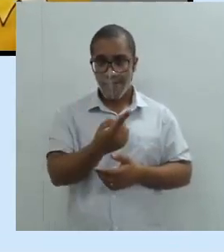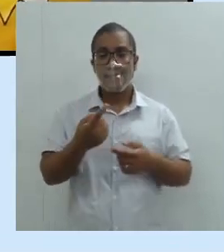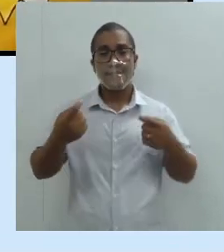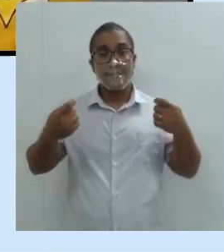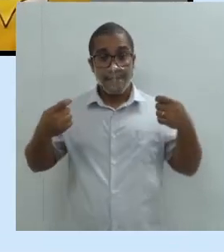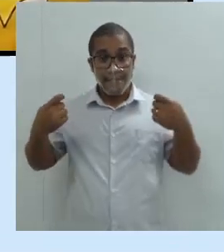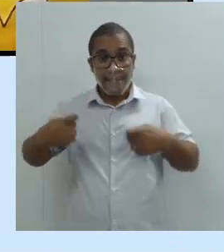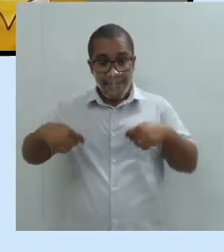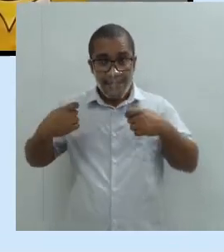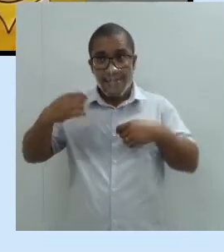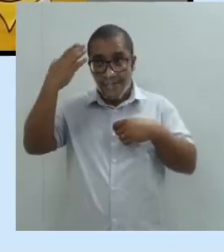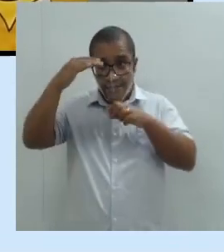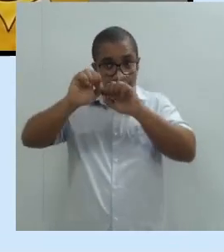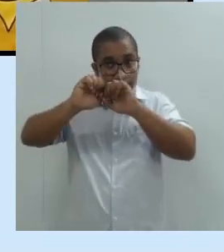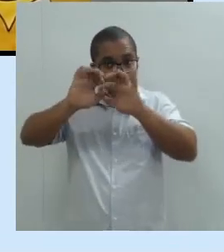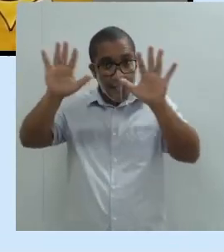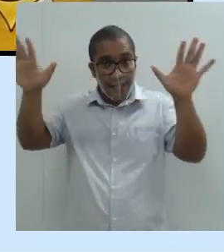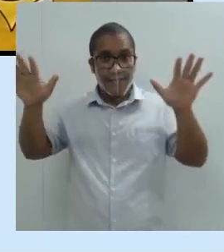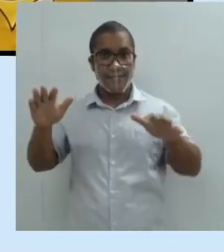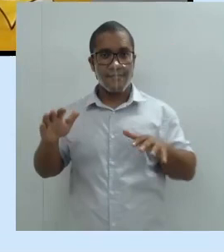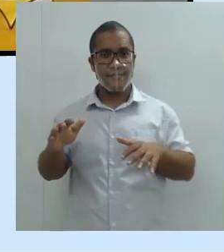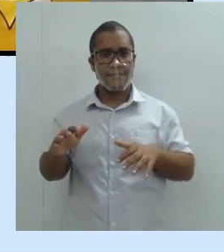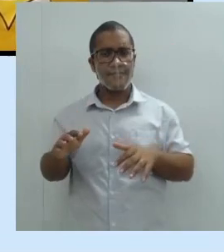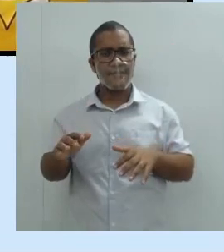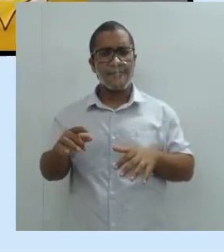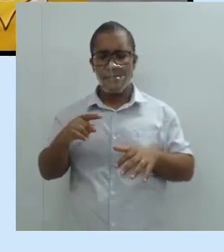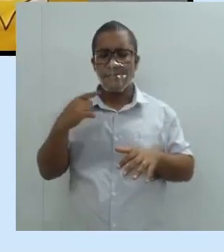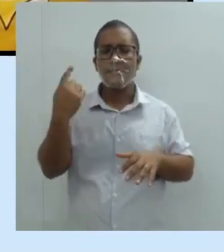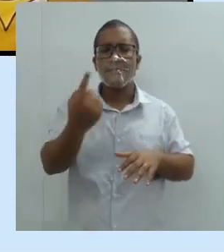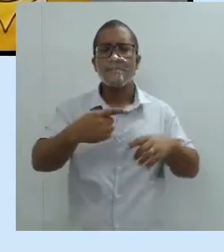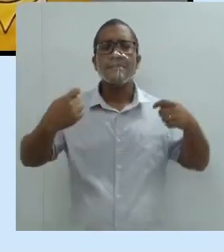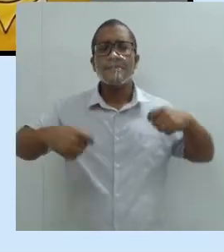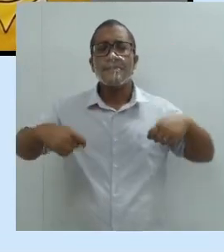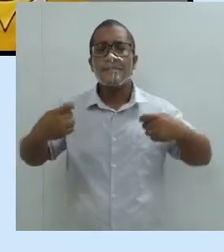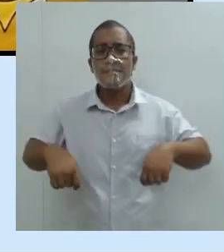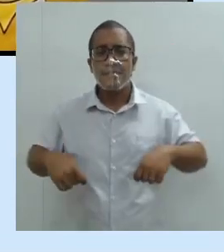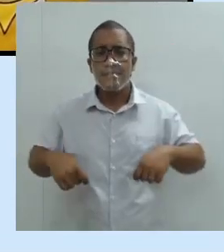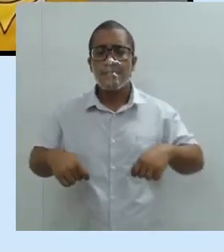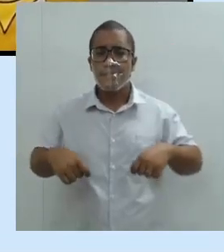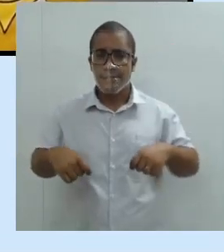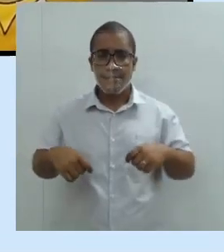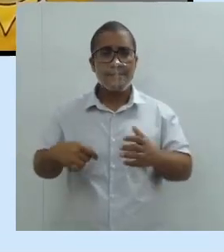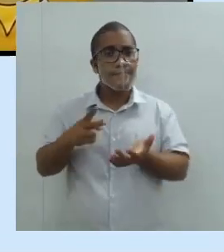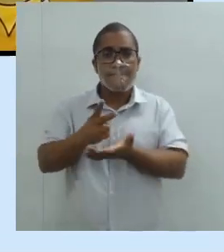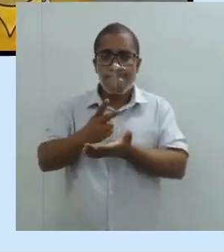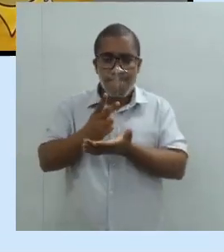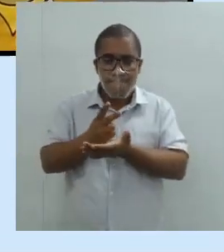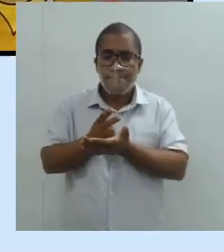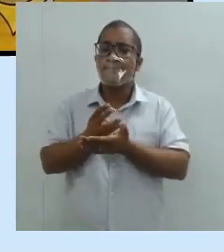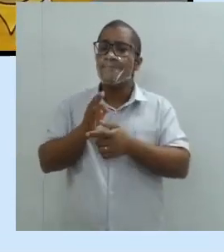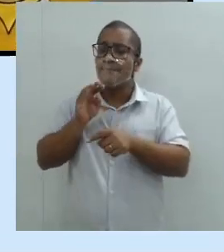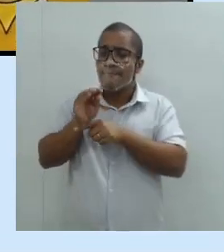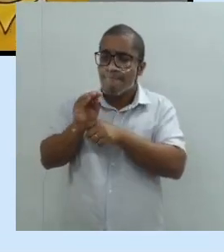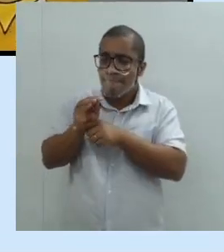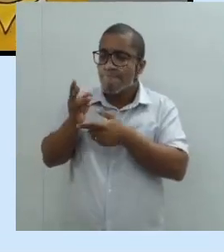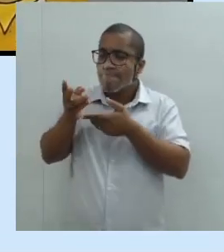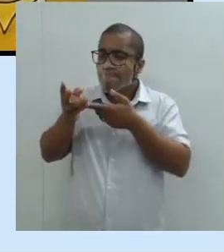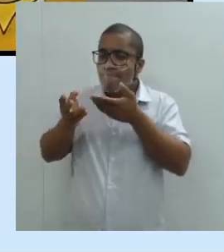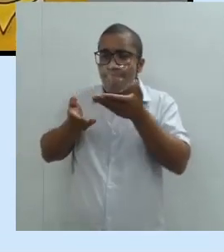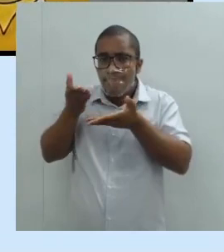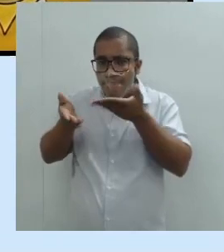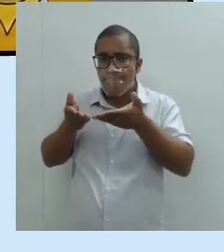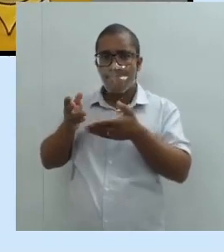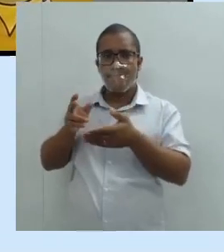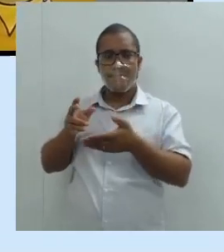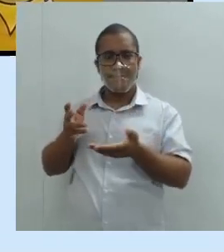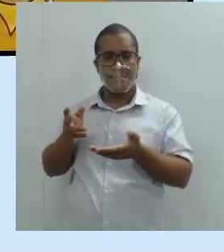essa clareza de que nós precisamos ainda mais preservar. Porque a partir do momento que isso